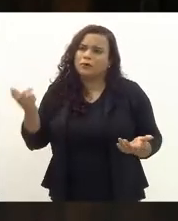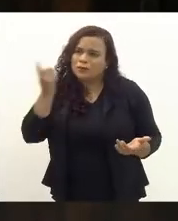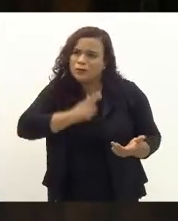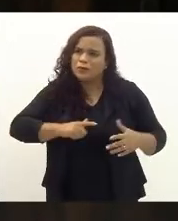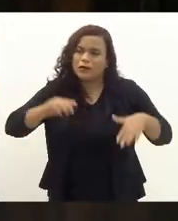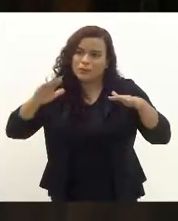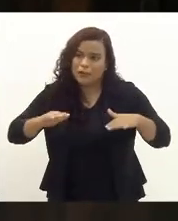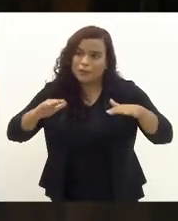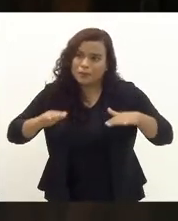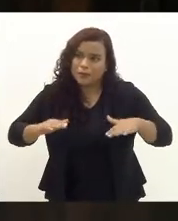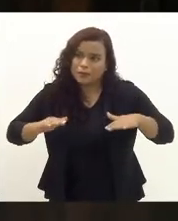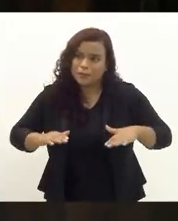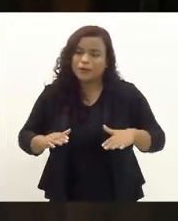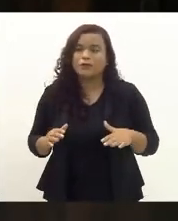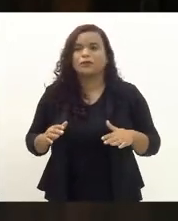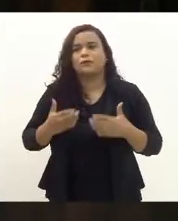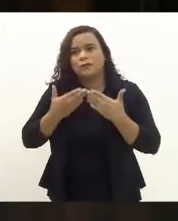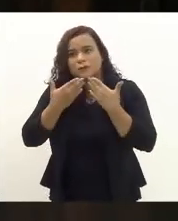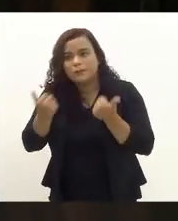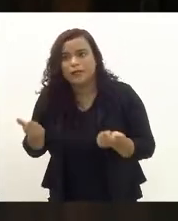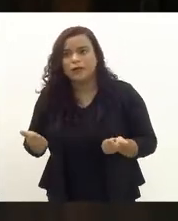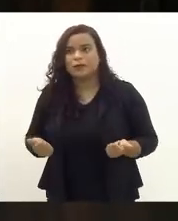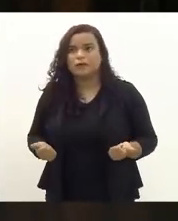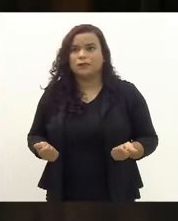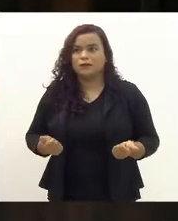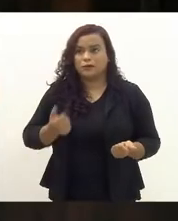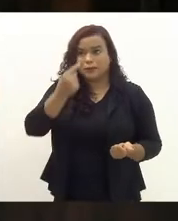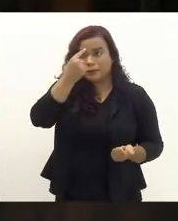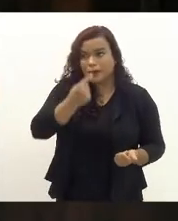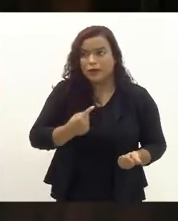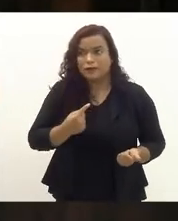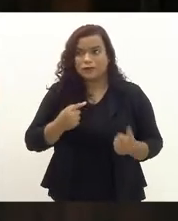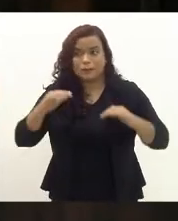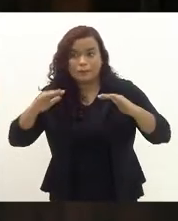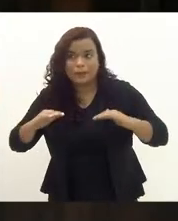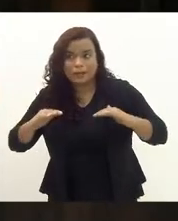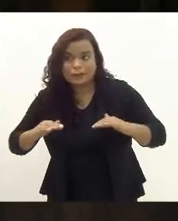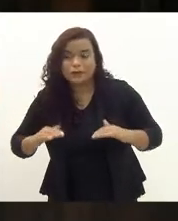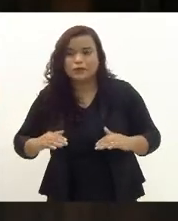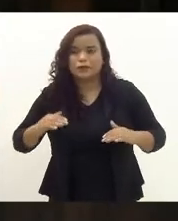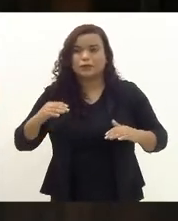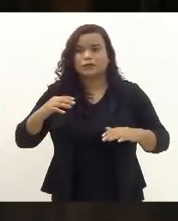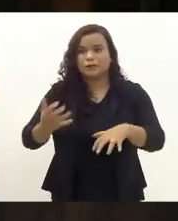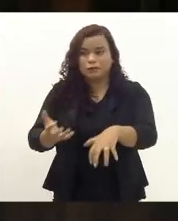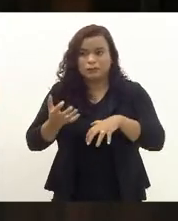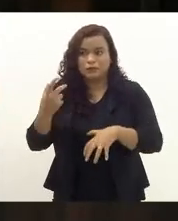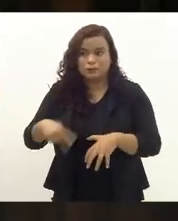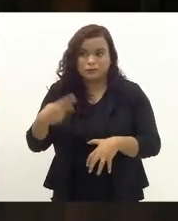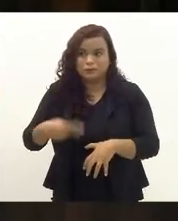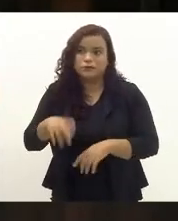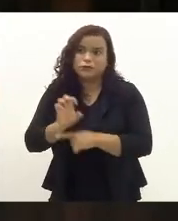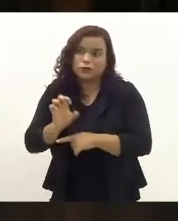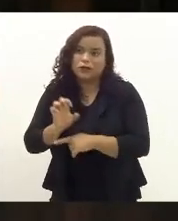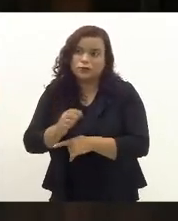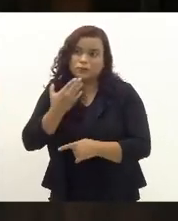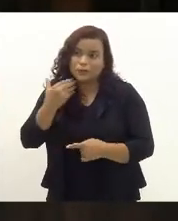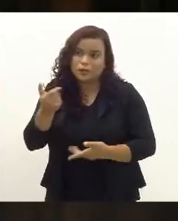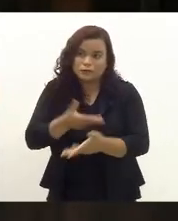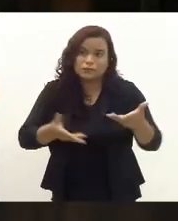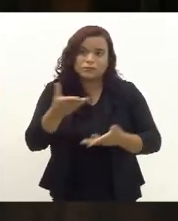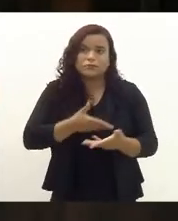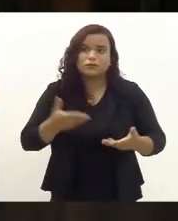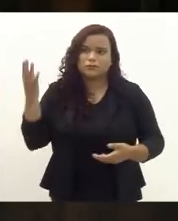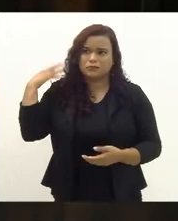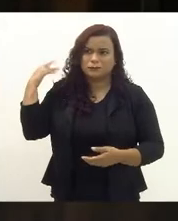amenizar melhorar a imagem difícil mas amenizar a imagem do Parlamento estadual e quem convive